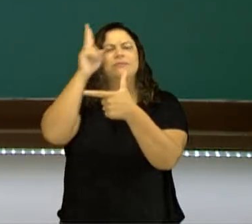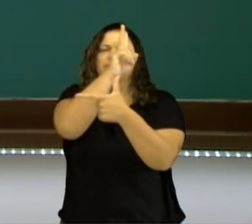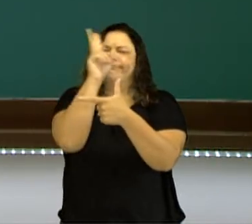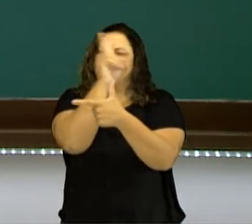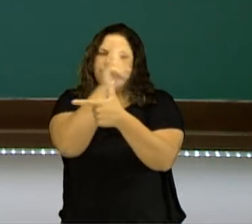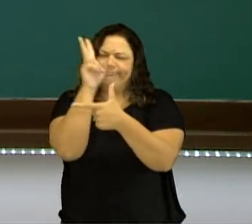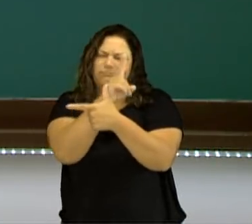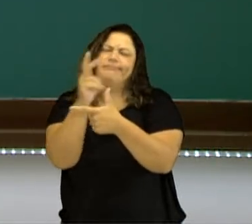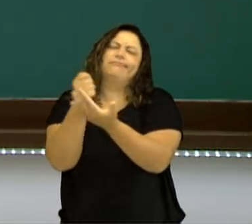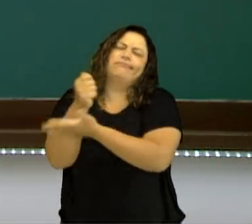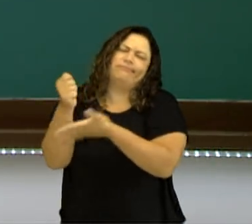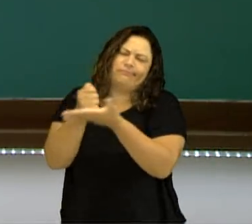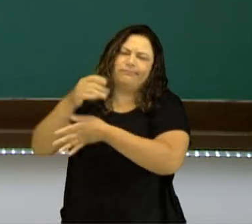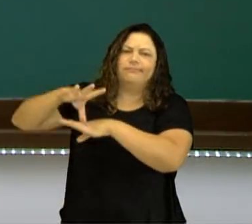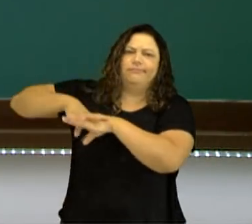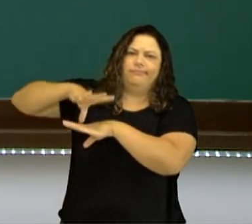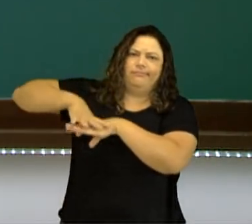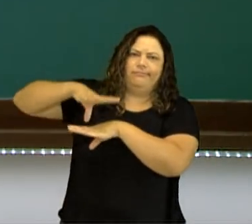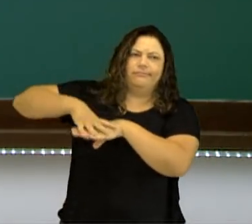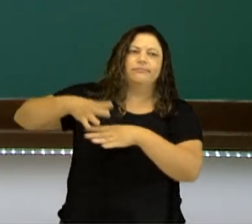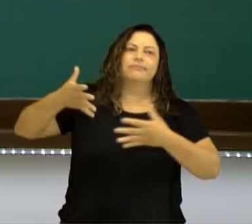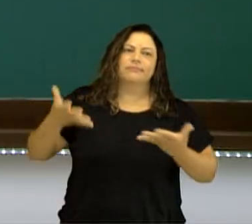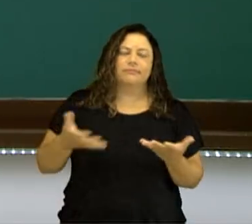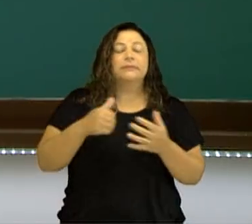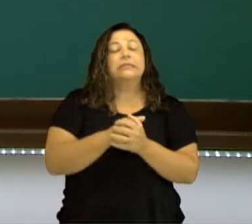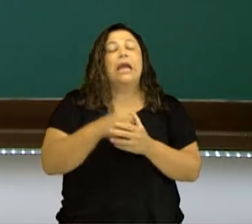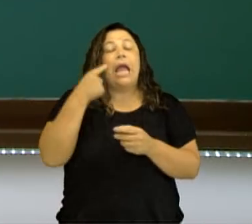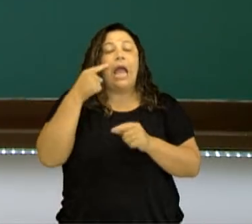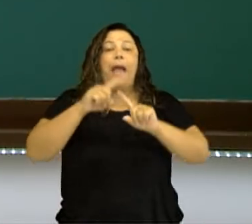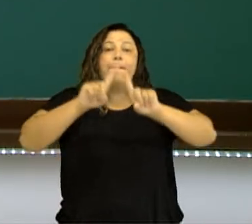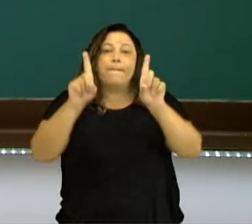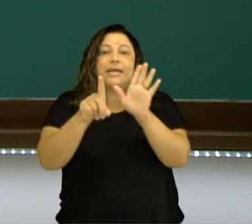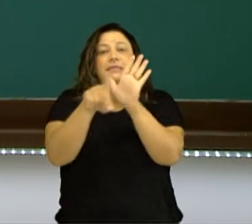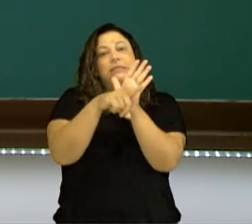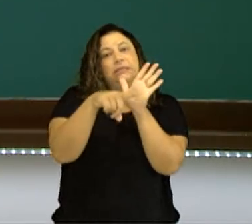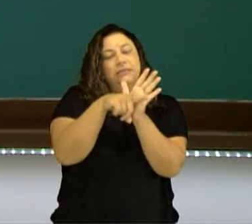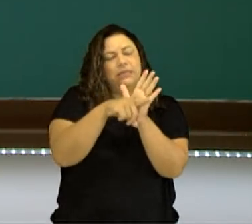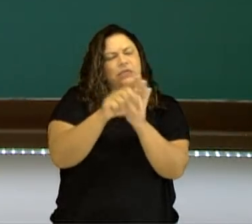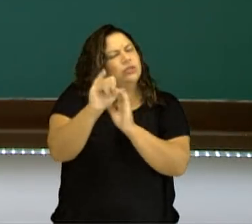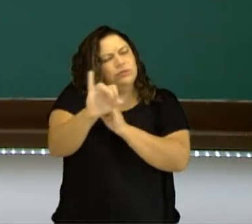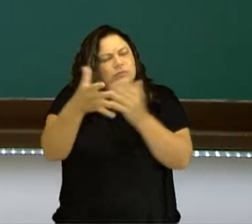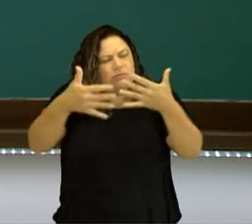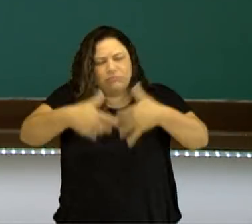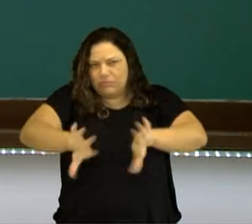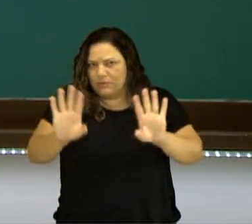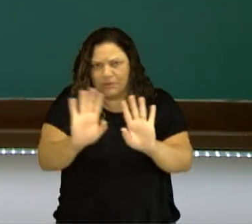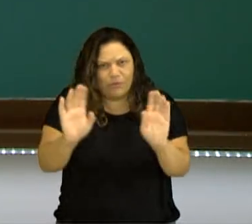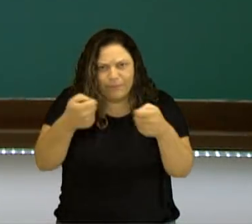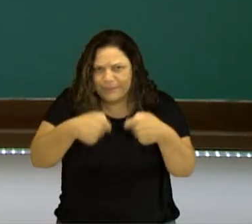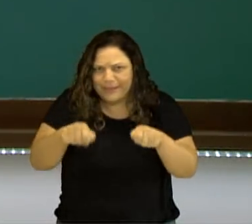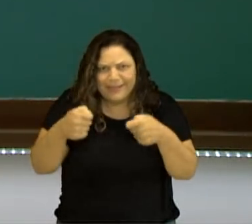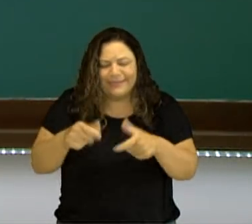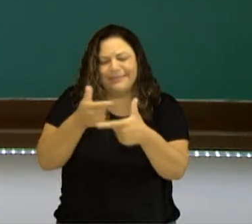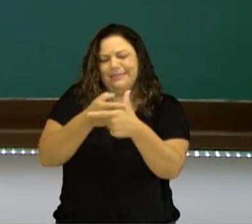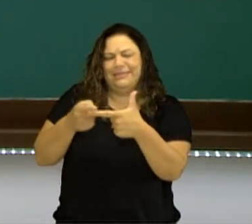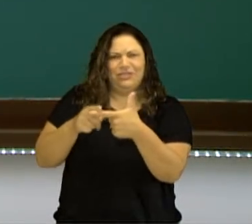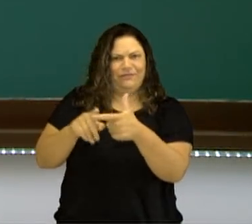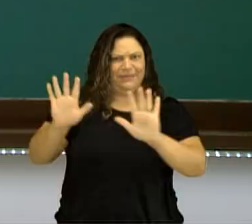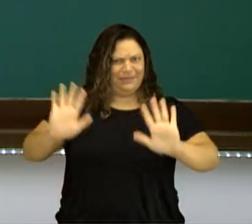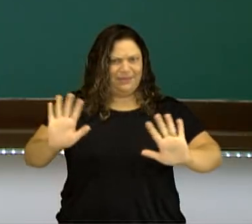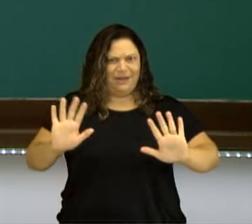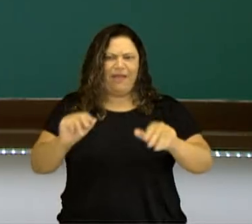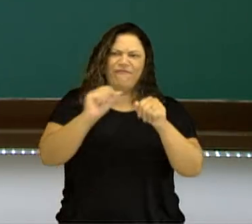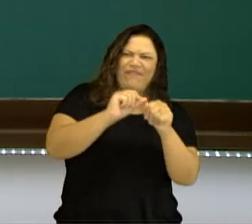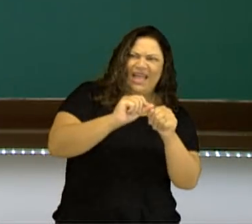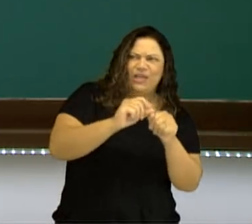tão básica da matemática. Porém, é um valor negativo. Se você não quisesse fazer a divisão, nem precisaria. Ah, professora, faço ou não